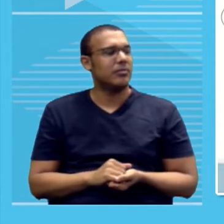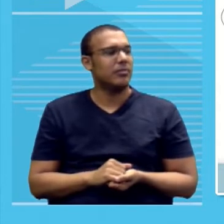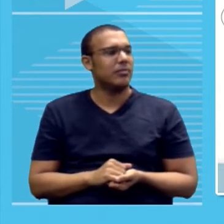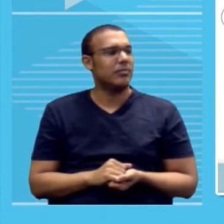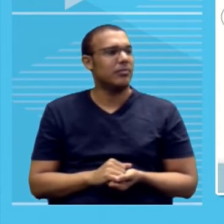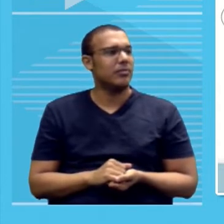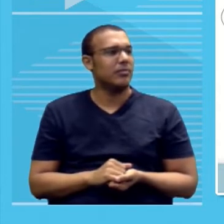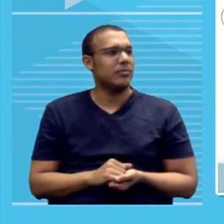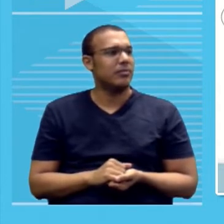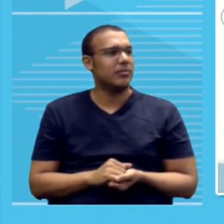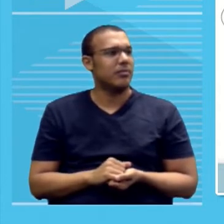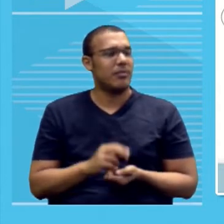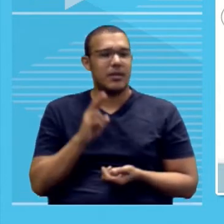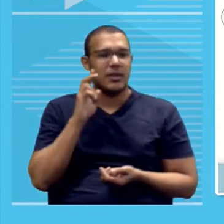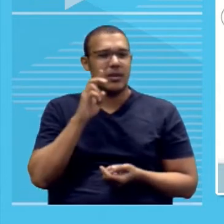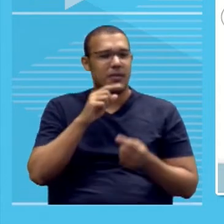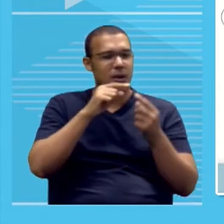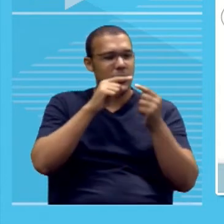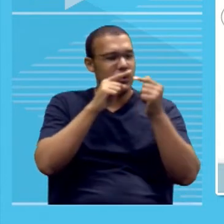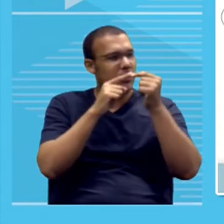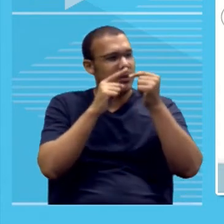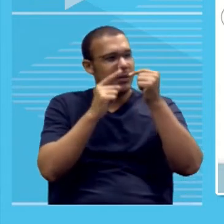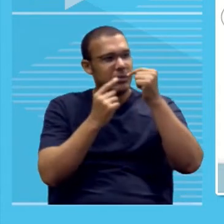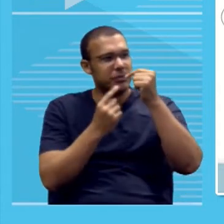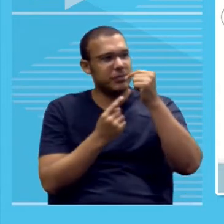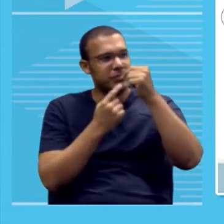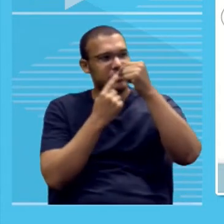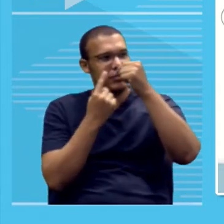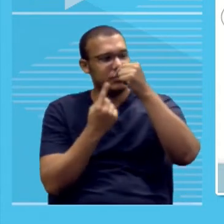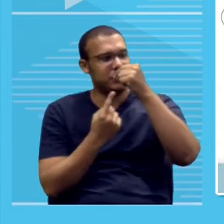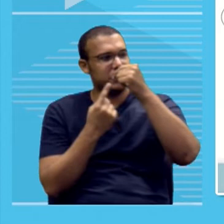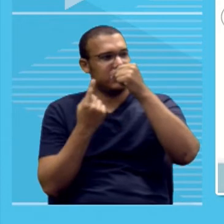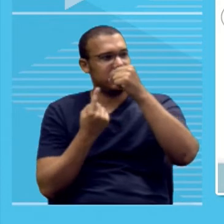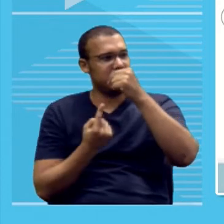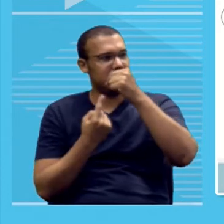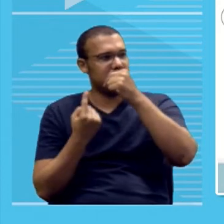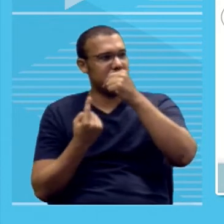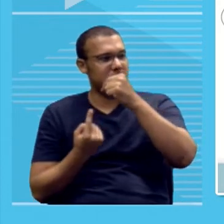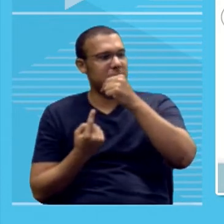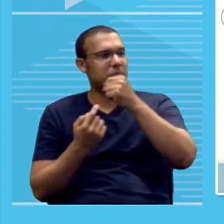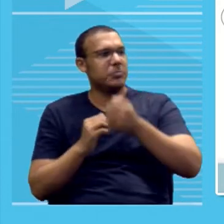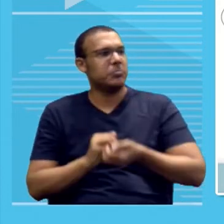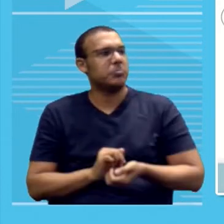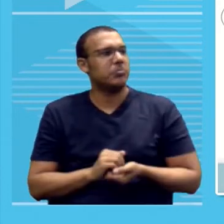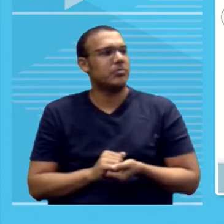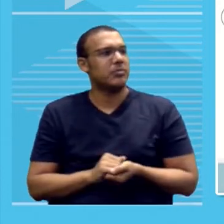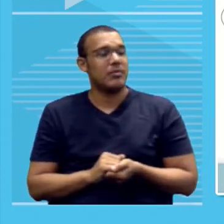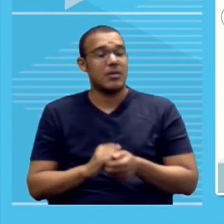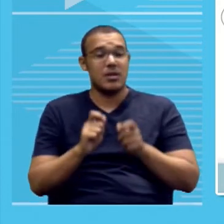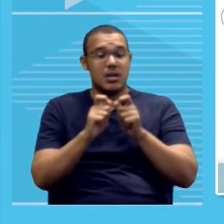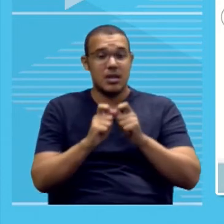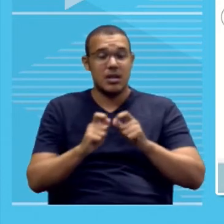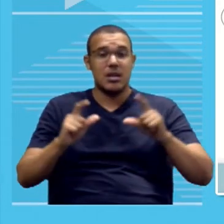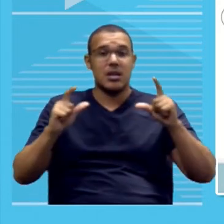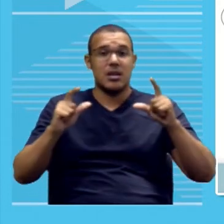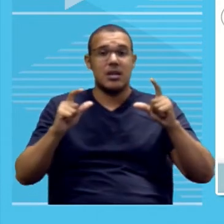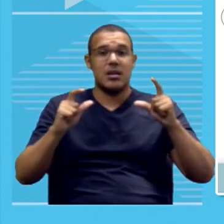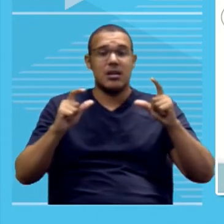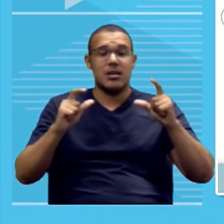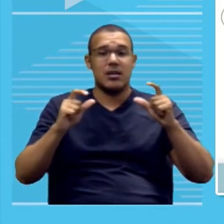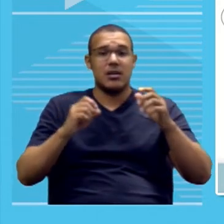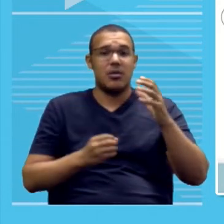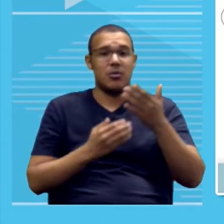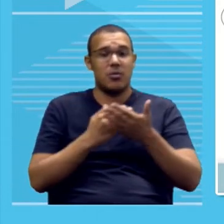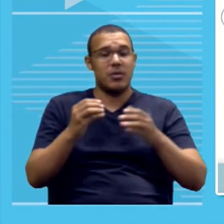todo enroladinho dentro desse tubo aqui do sistema, né? Então, quando você liga ele, você produz uma corrente